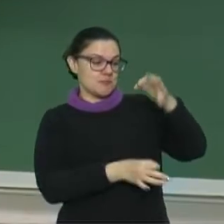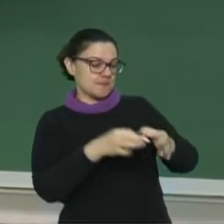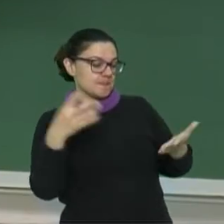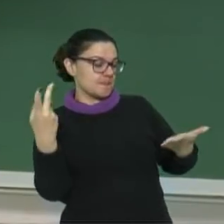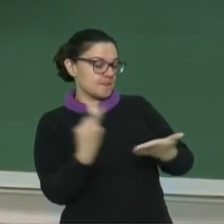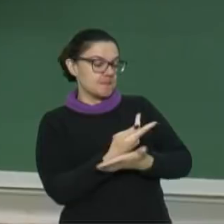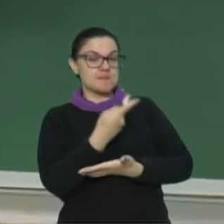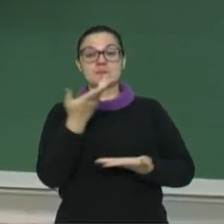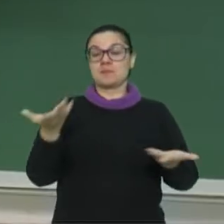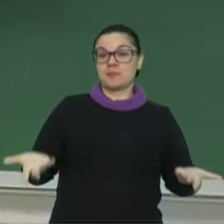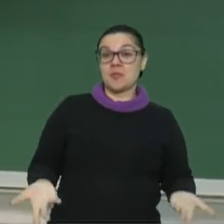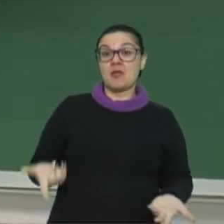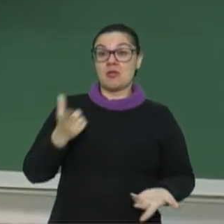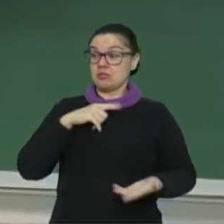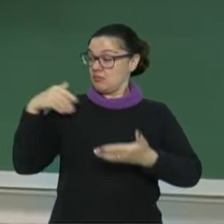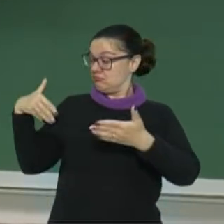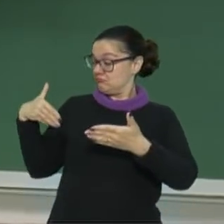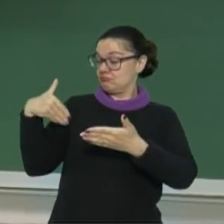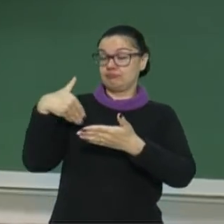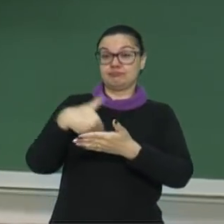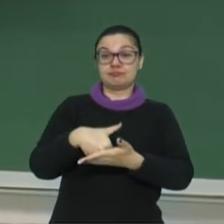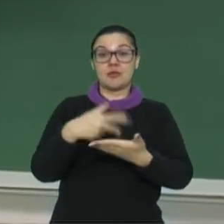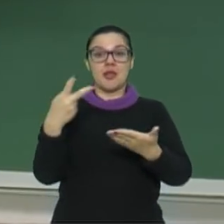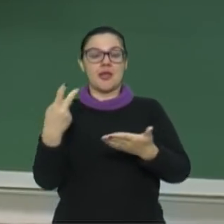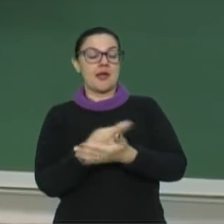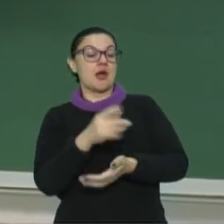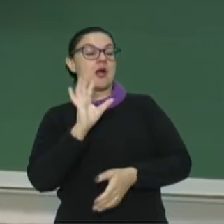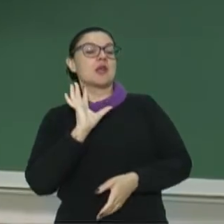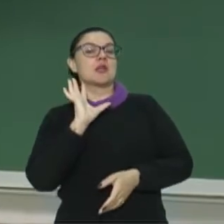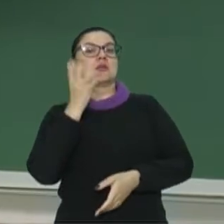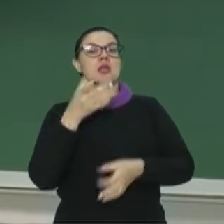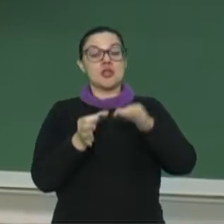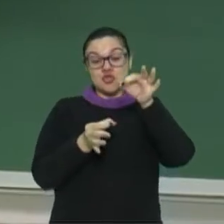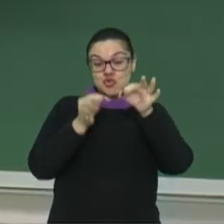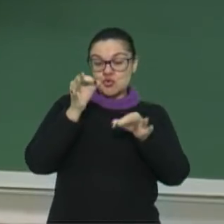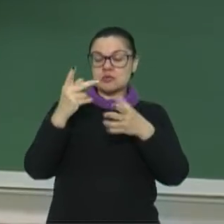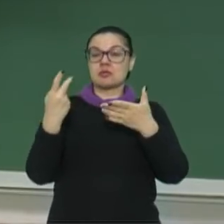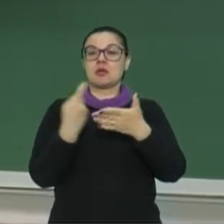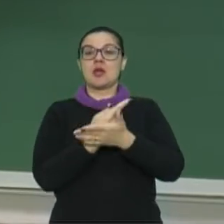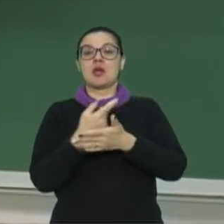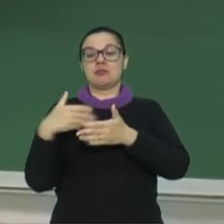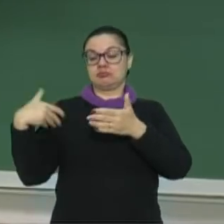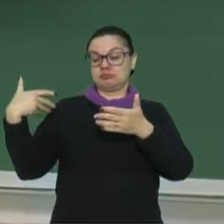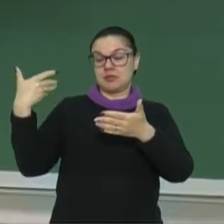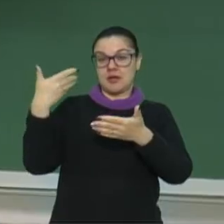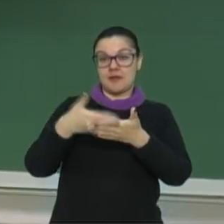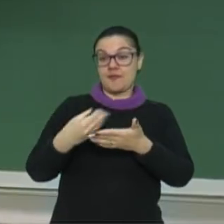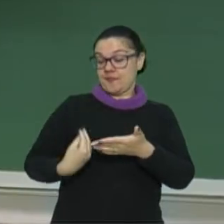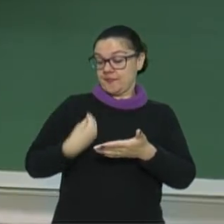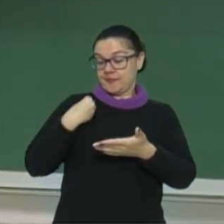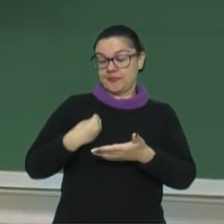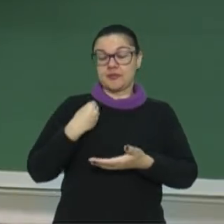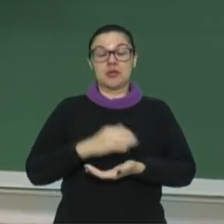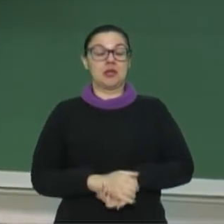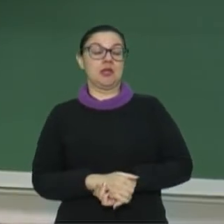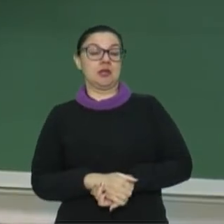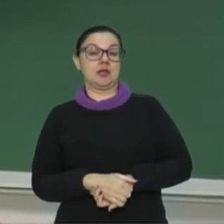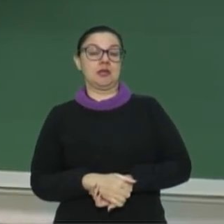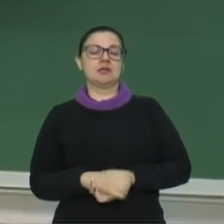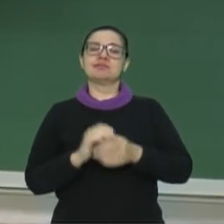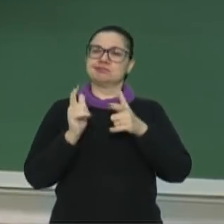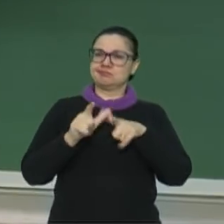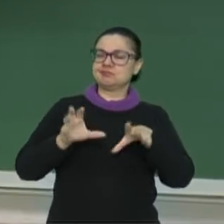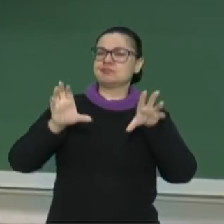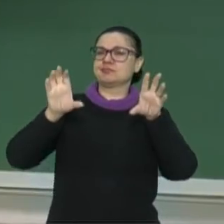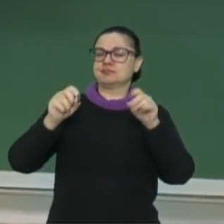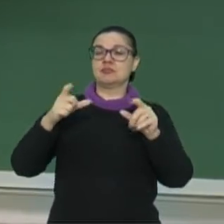né? Às vezes temos um histórico de vítima no sentido de que há uma injustiça aí na nossa herança, né? Aí dependendo. Então,